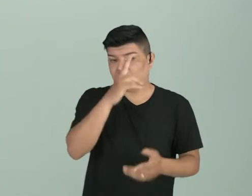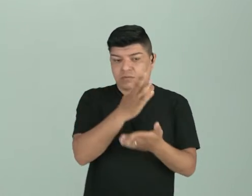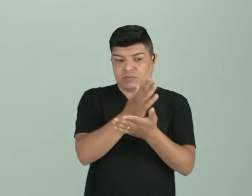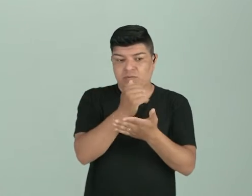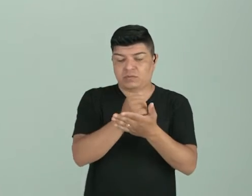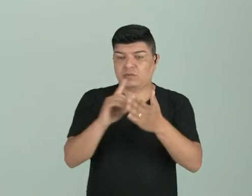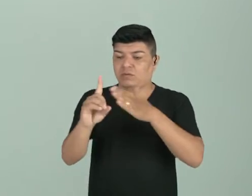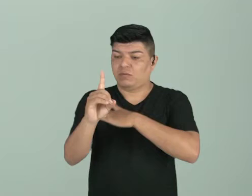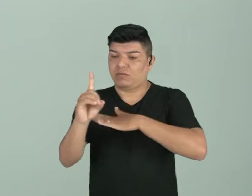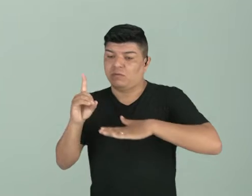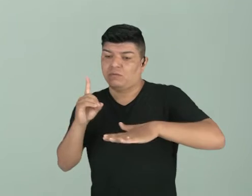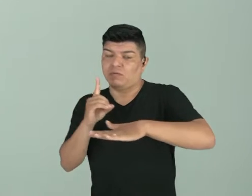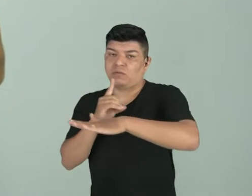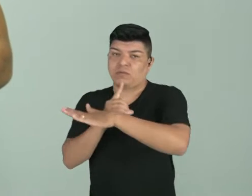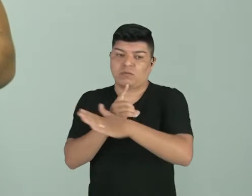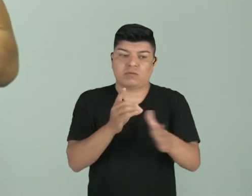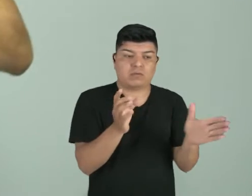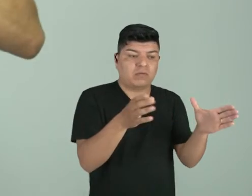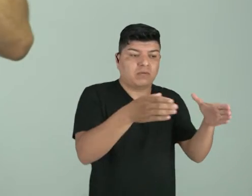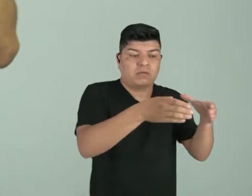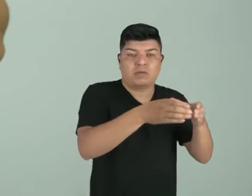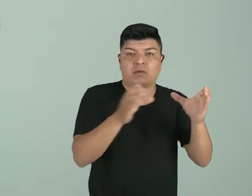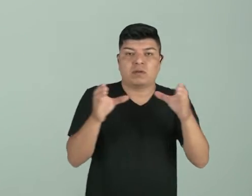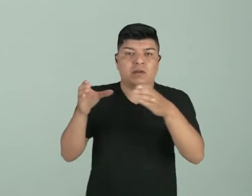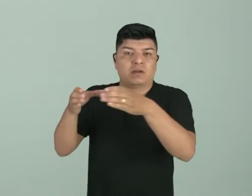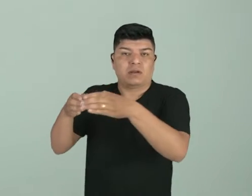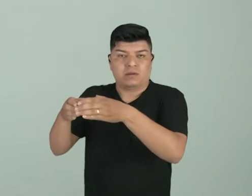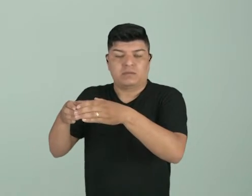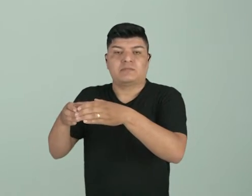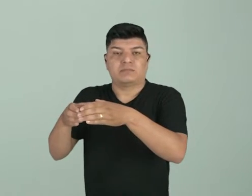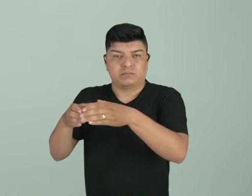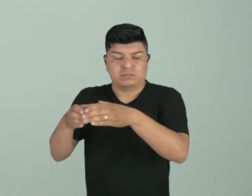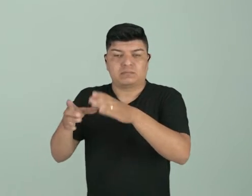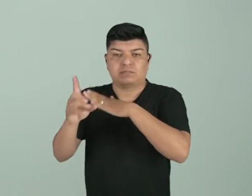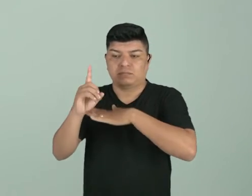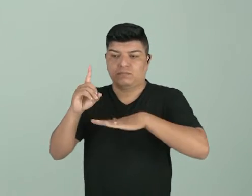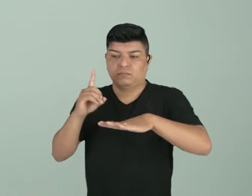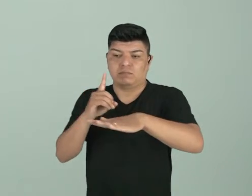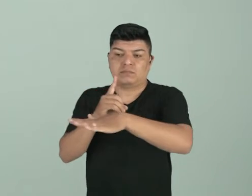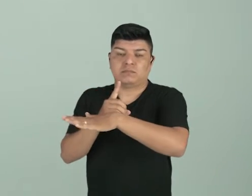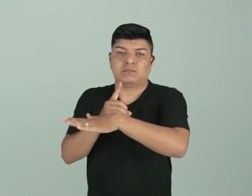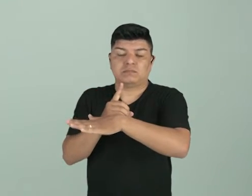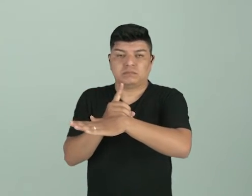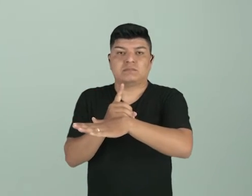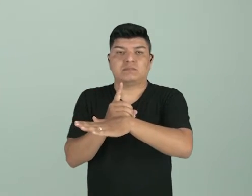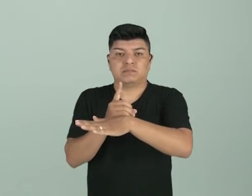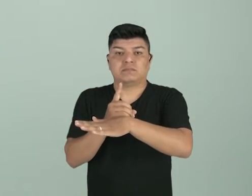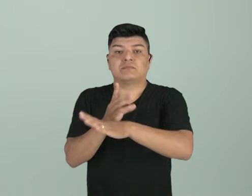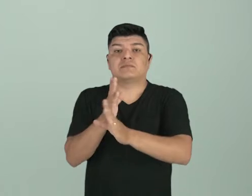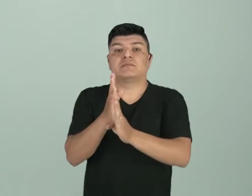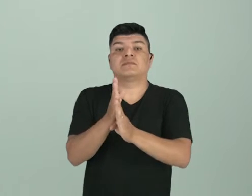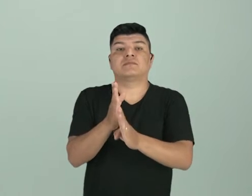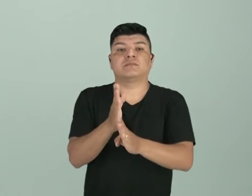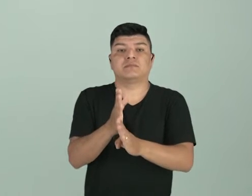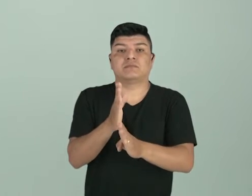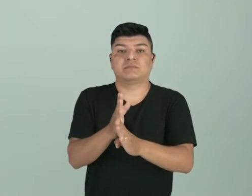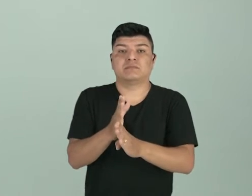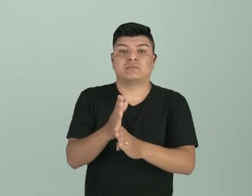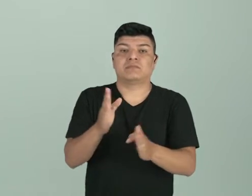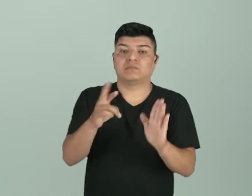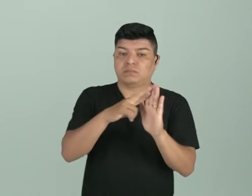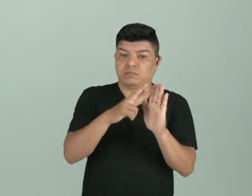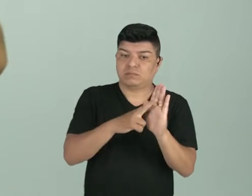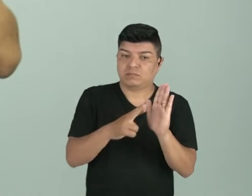divisão da sociedade em classes. As classes sociais, elas são estabelecidas por conta desse